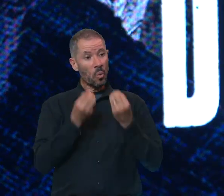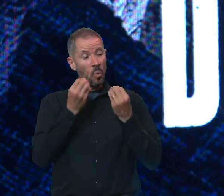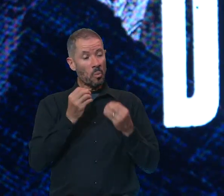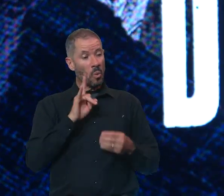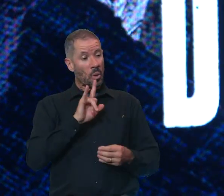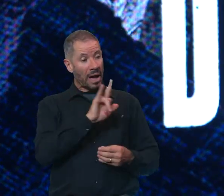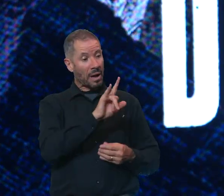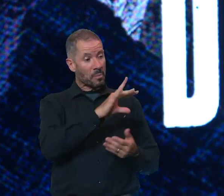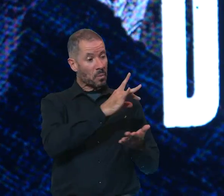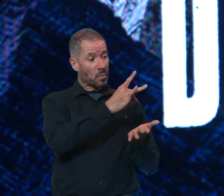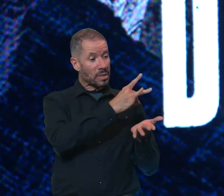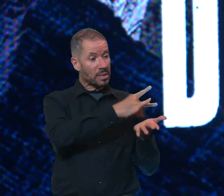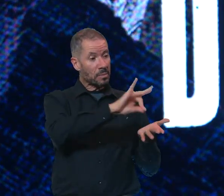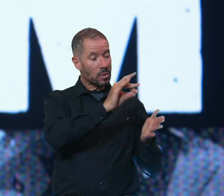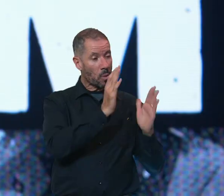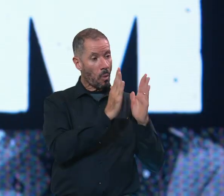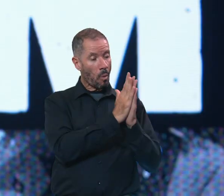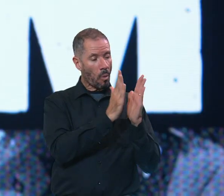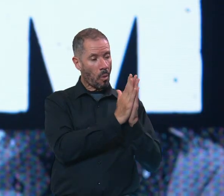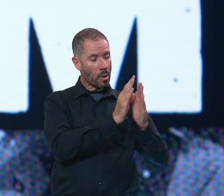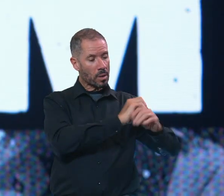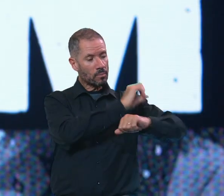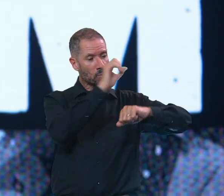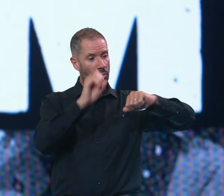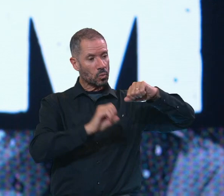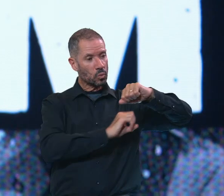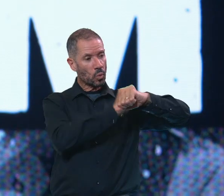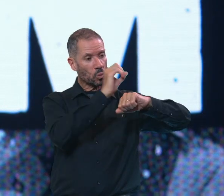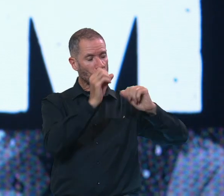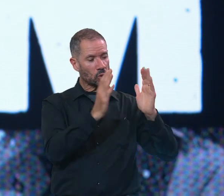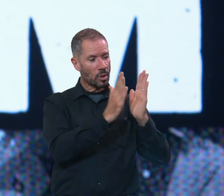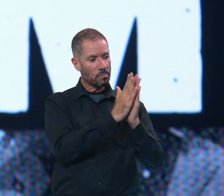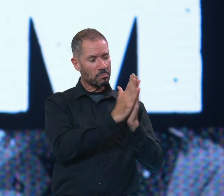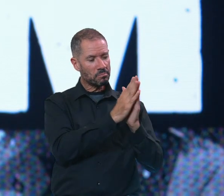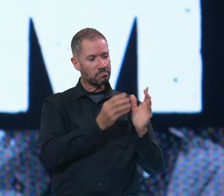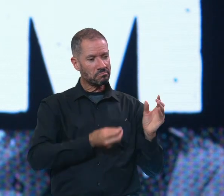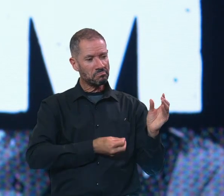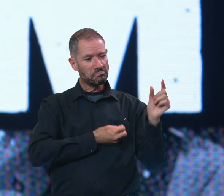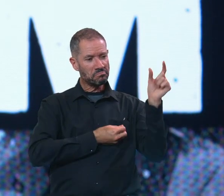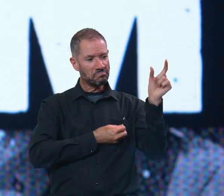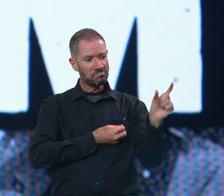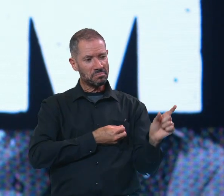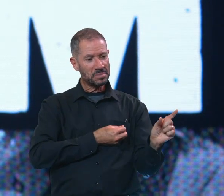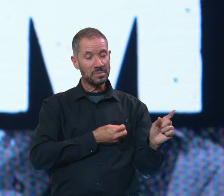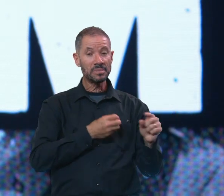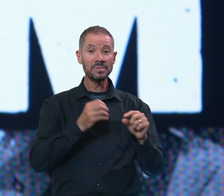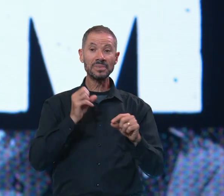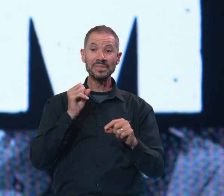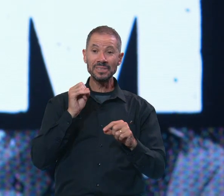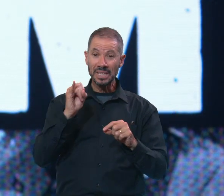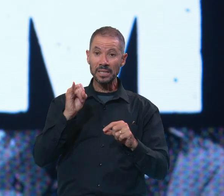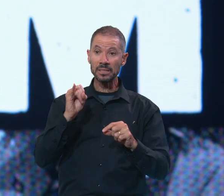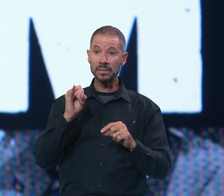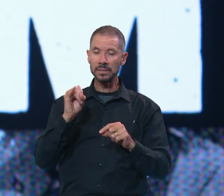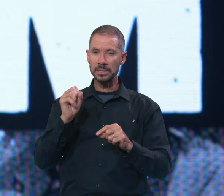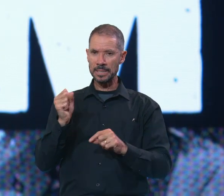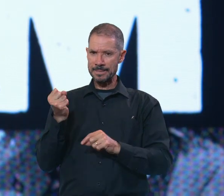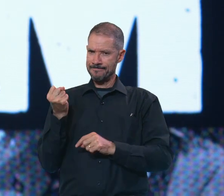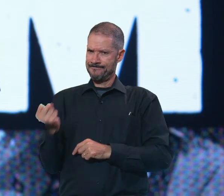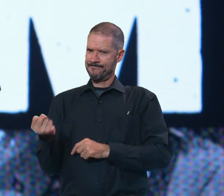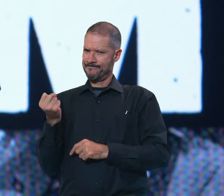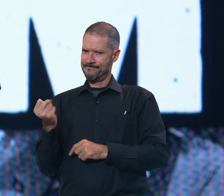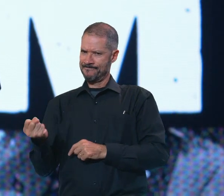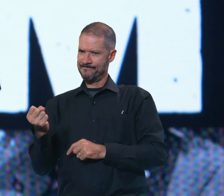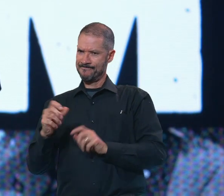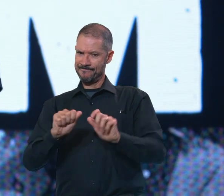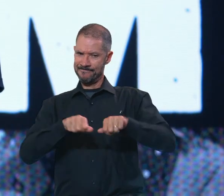o inimigo? Ora por ele todo dia e dá presente caro. Por que caro? Que você é mão de vaca e quer dar